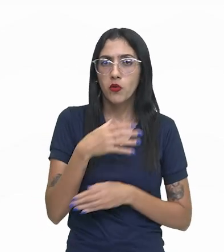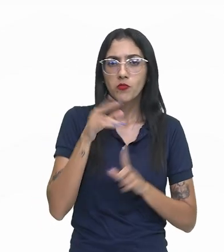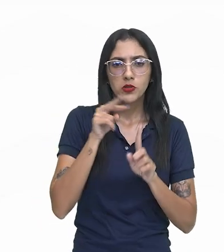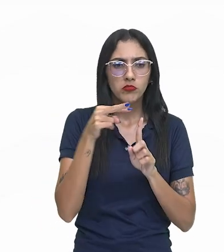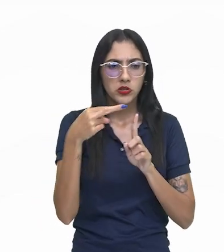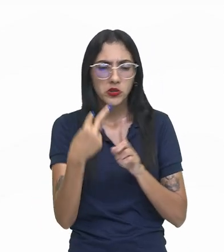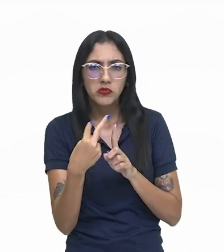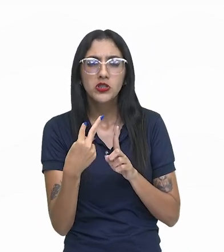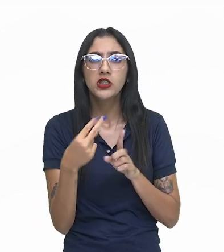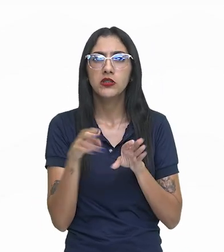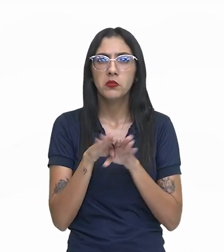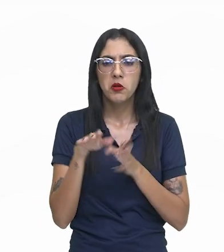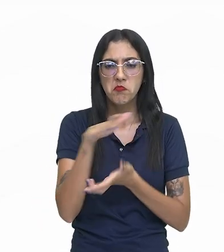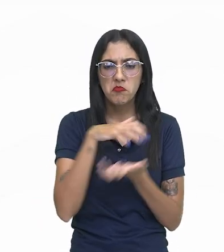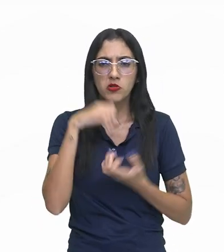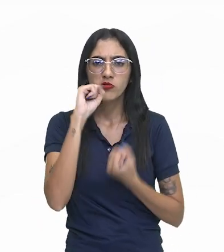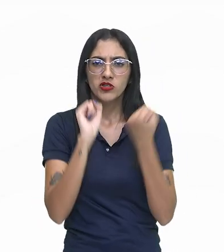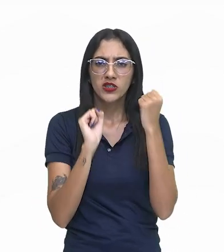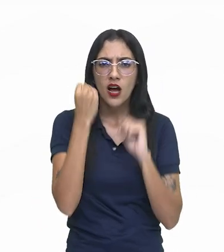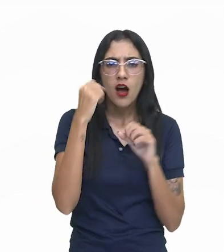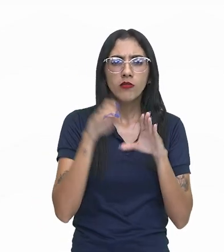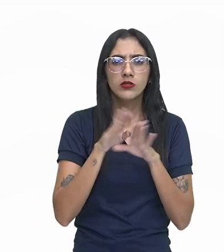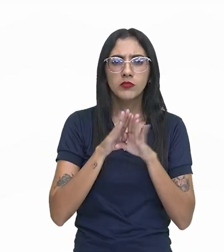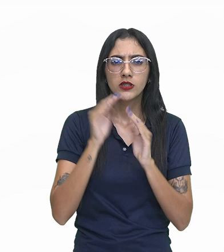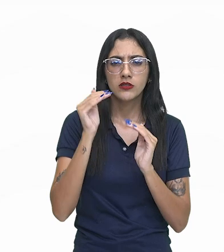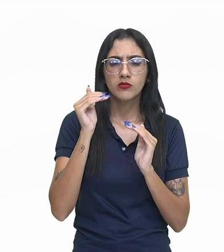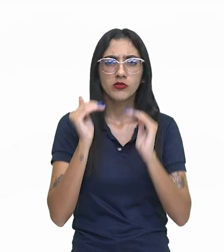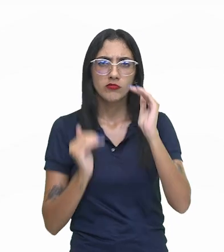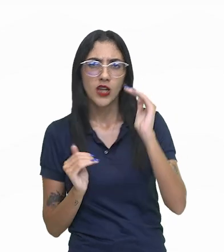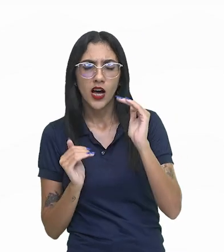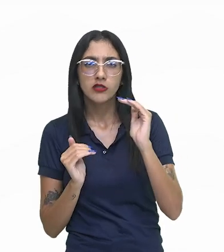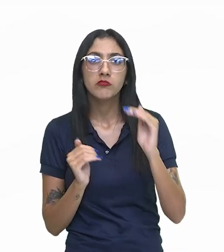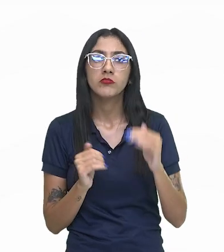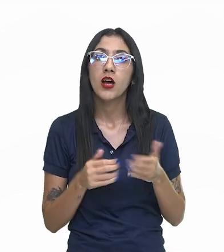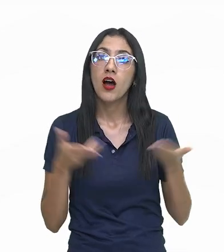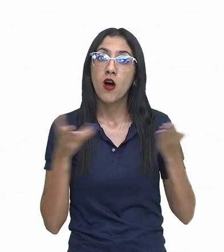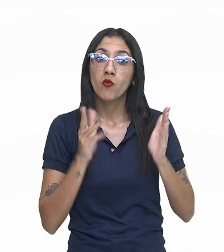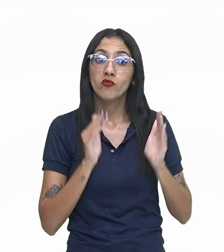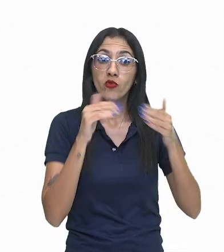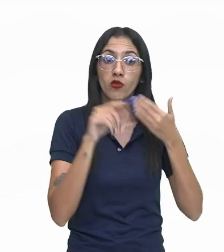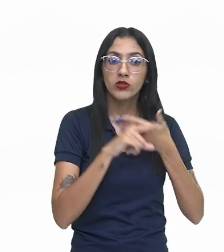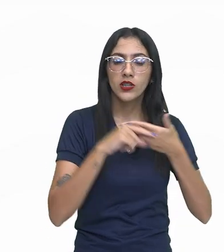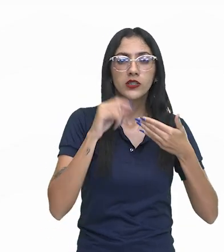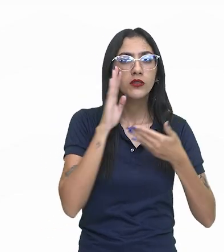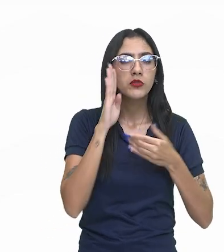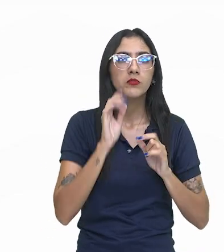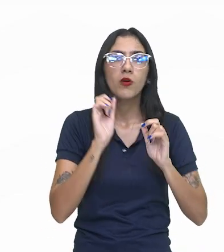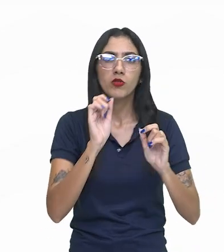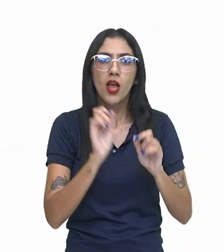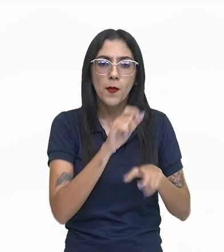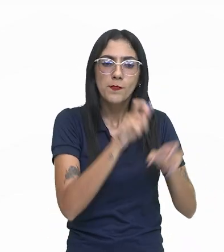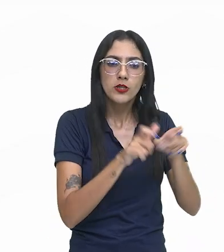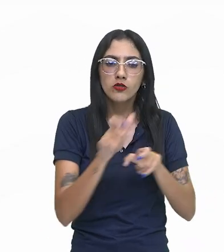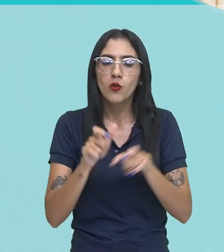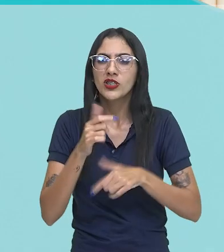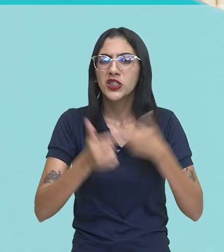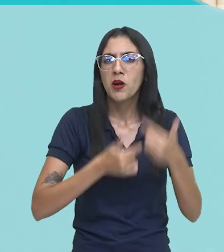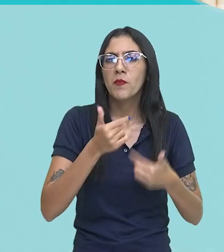crescente desigualdade e pobreza, os trabalhadores serão assunto de destaque. Então, a gente sai de um